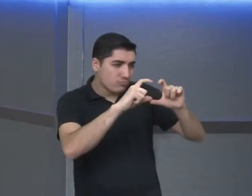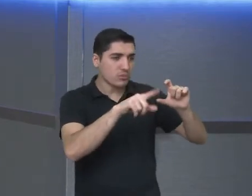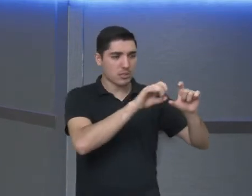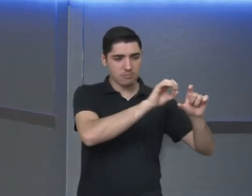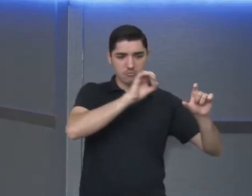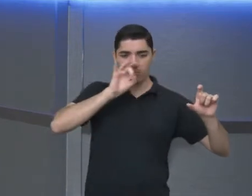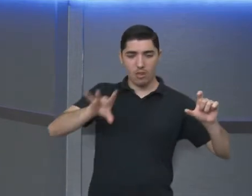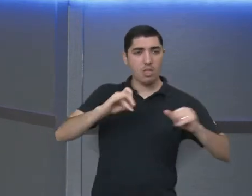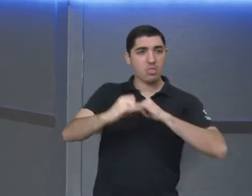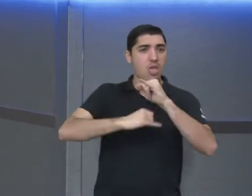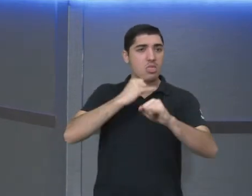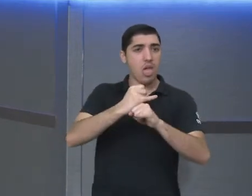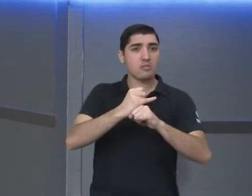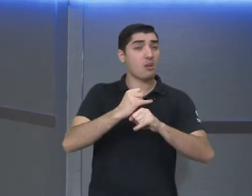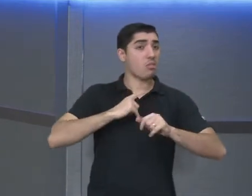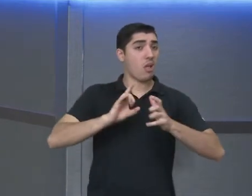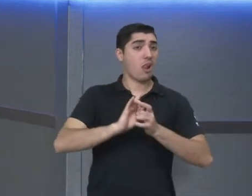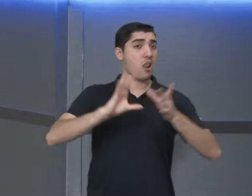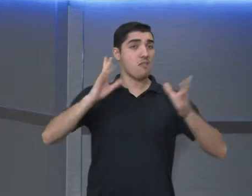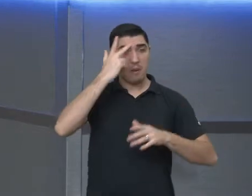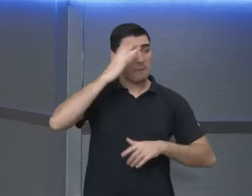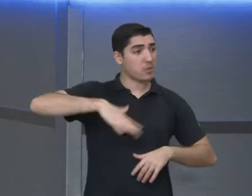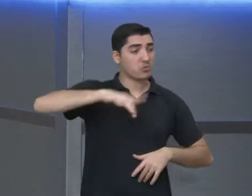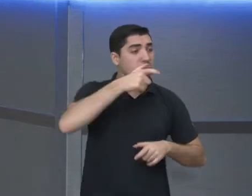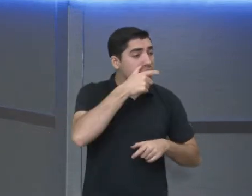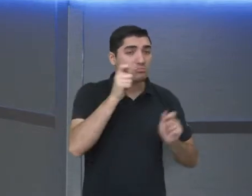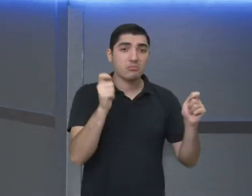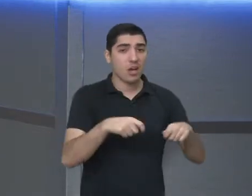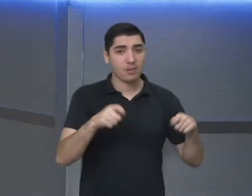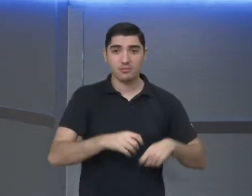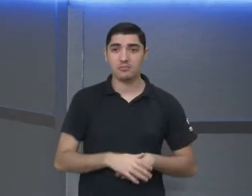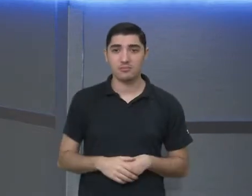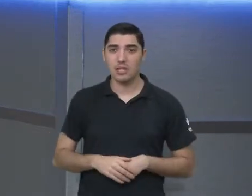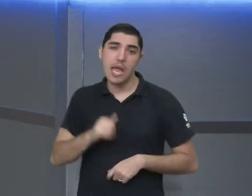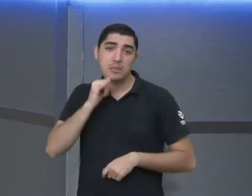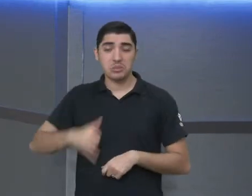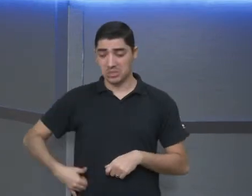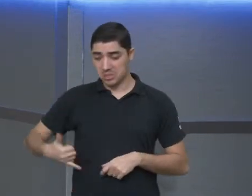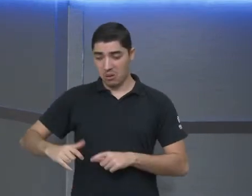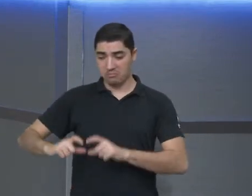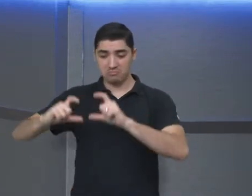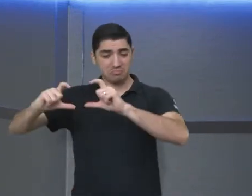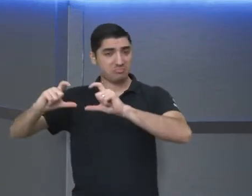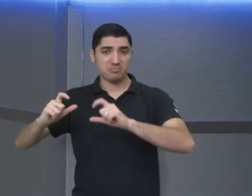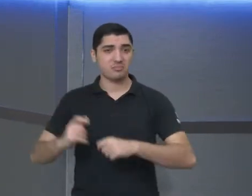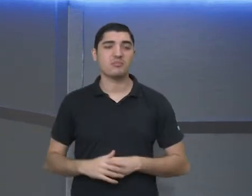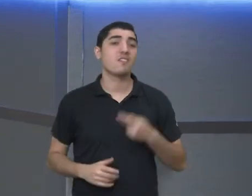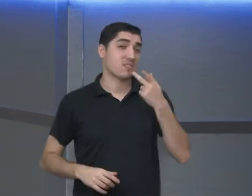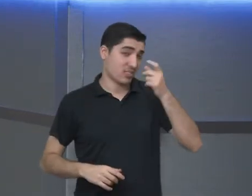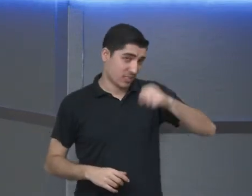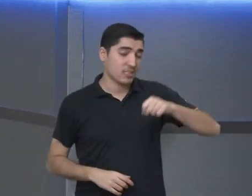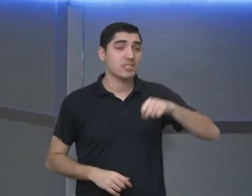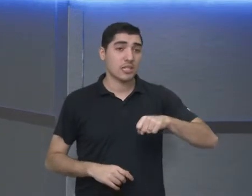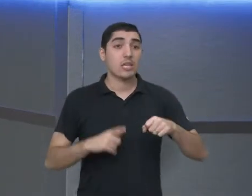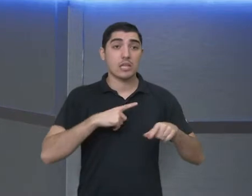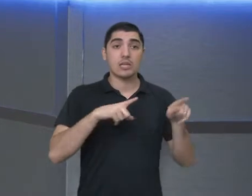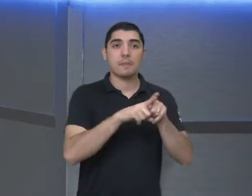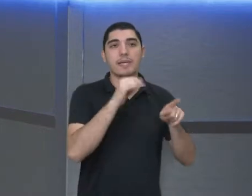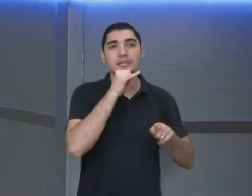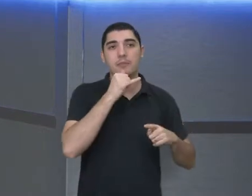entende tudo, mas para falar ele não fala quase nada. Perguntaram para ele, Osmar Santos, comparando o rádio seu, quando você trabalhava,